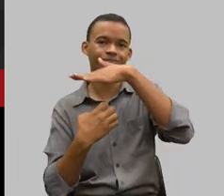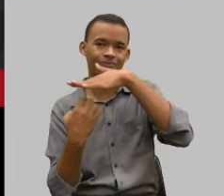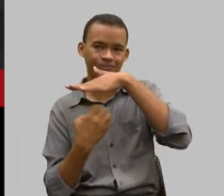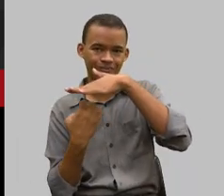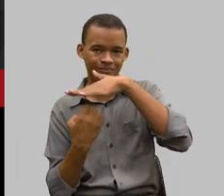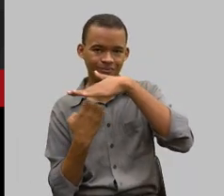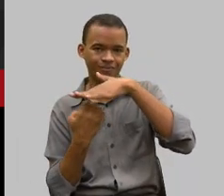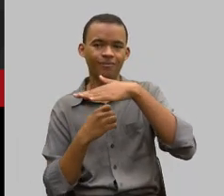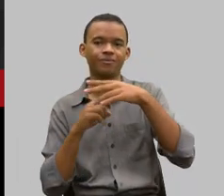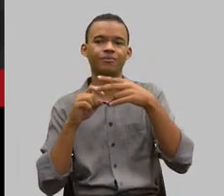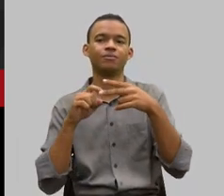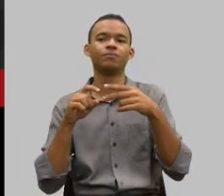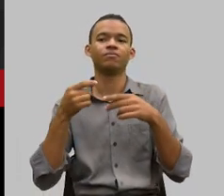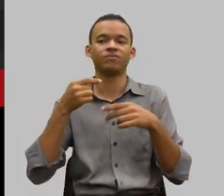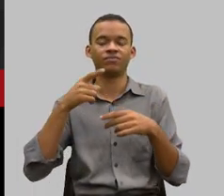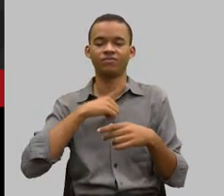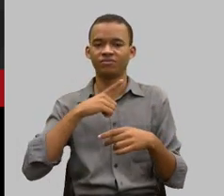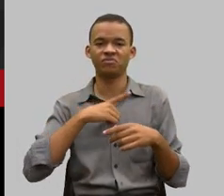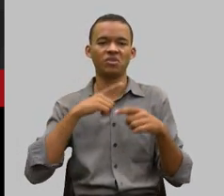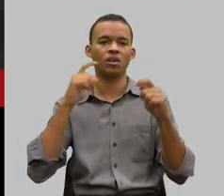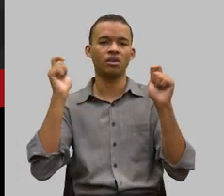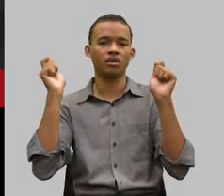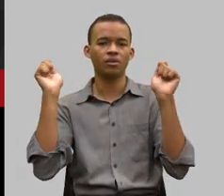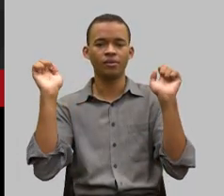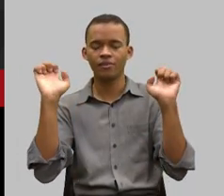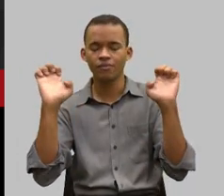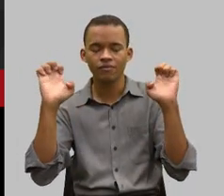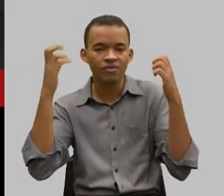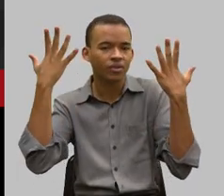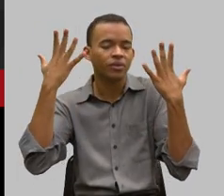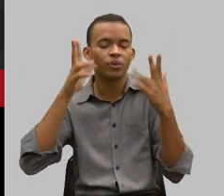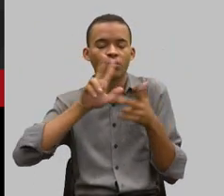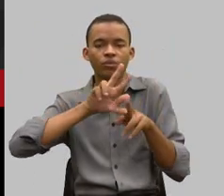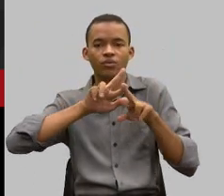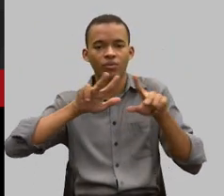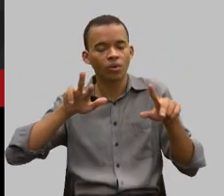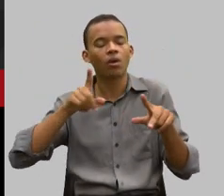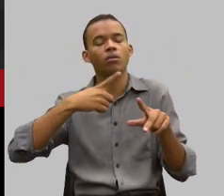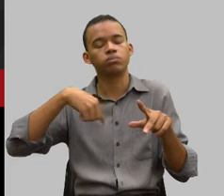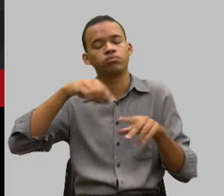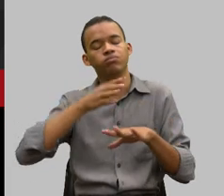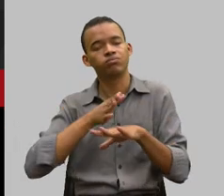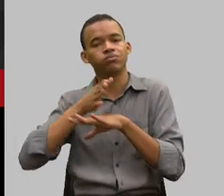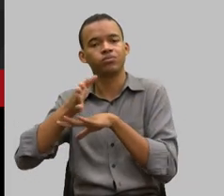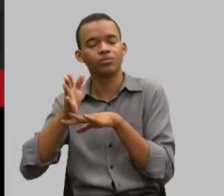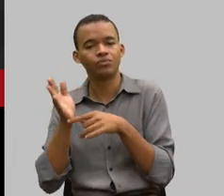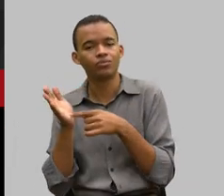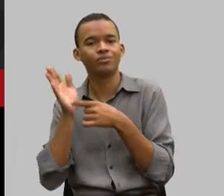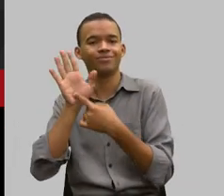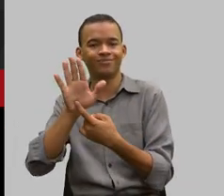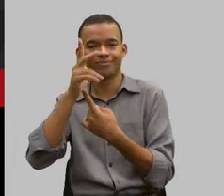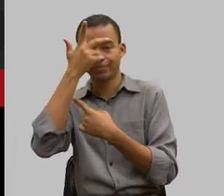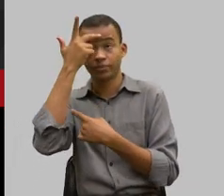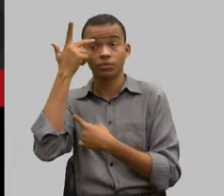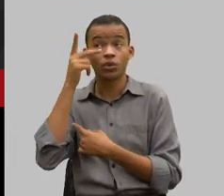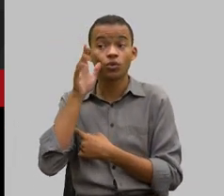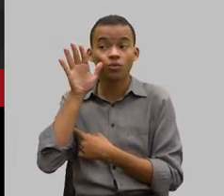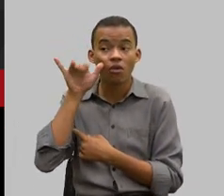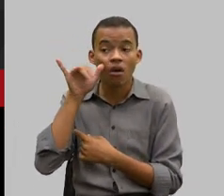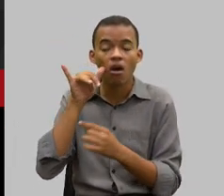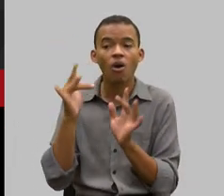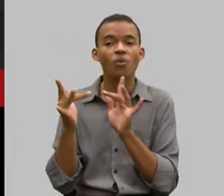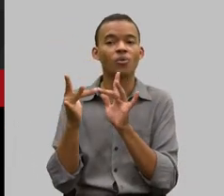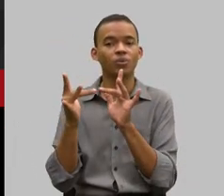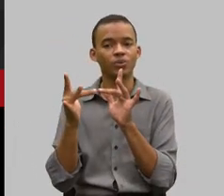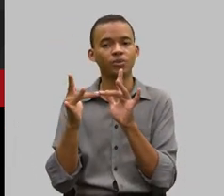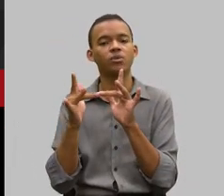vários eventos intensificando isso esse ano para que as pessoas realmente tenham contato aí com a Rede Minas e a rádio confidência de forma